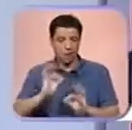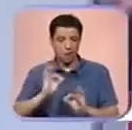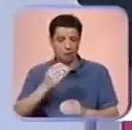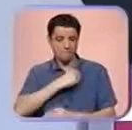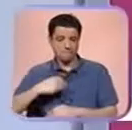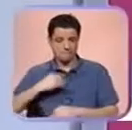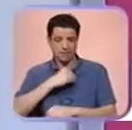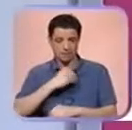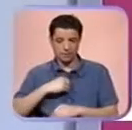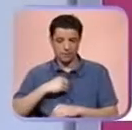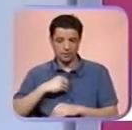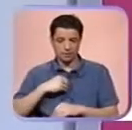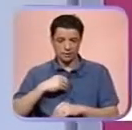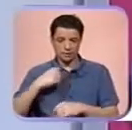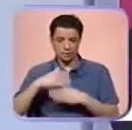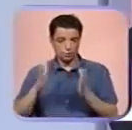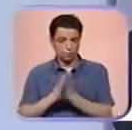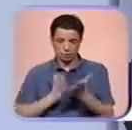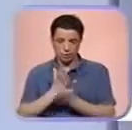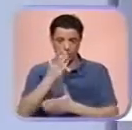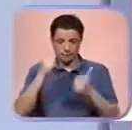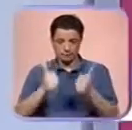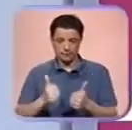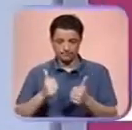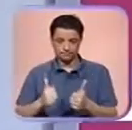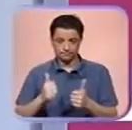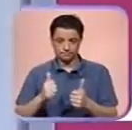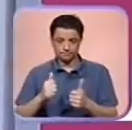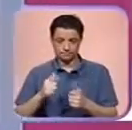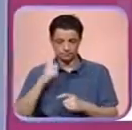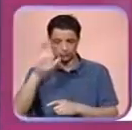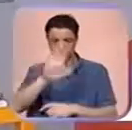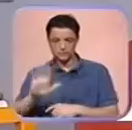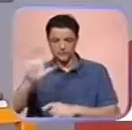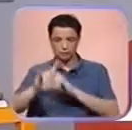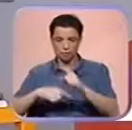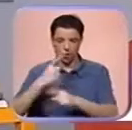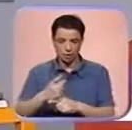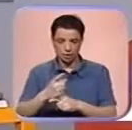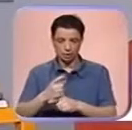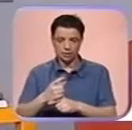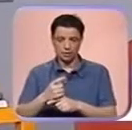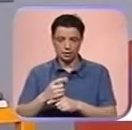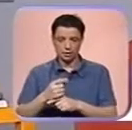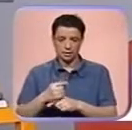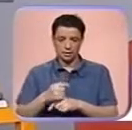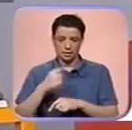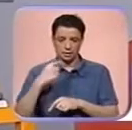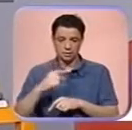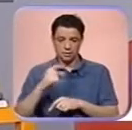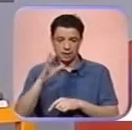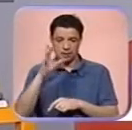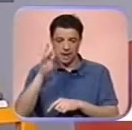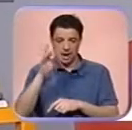oftalmologista que com os olhos escuros tudo corre bem. Vamos então seguir. Vamos para a frente. E as lentes